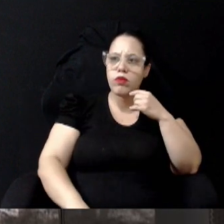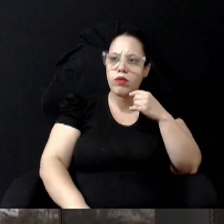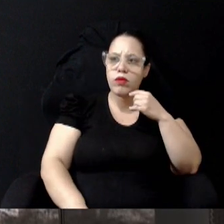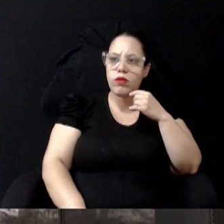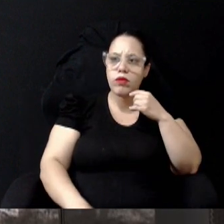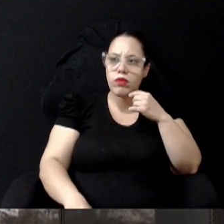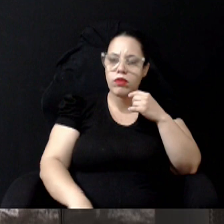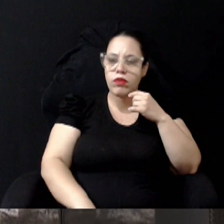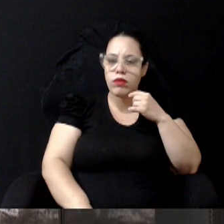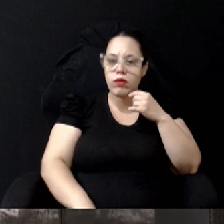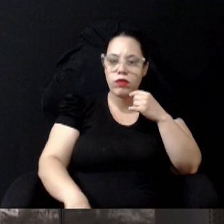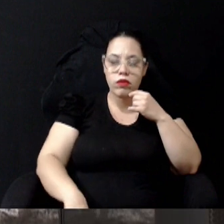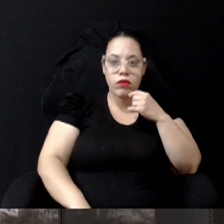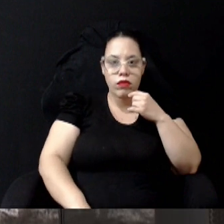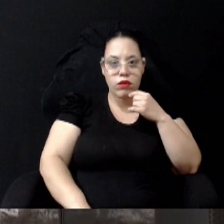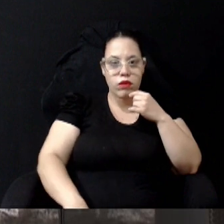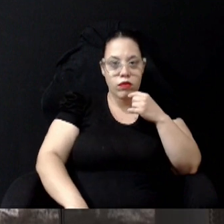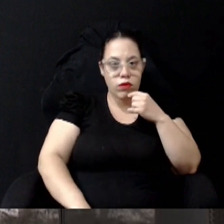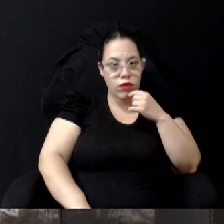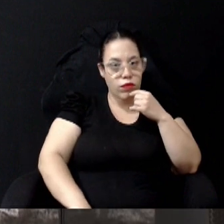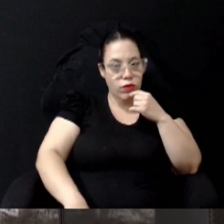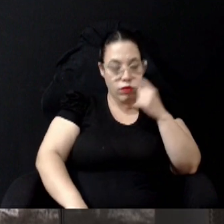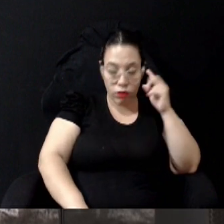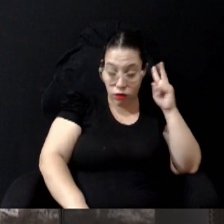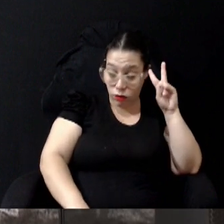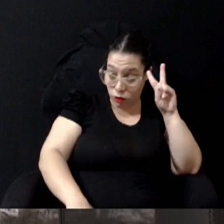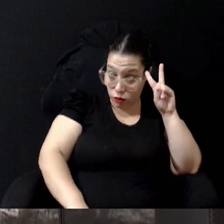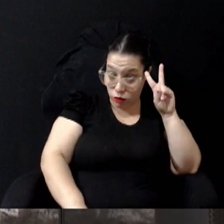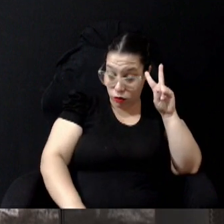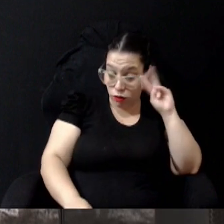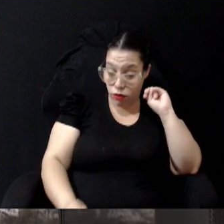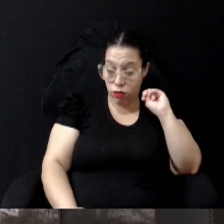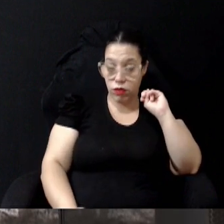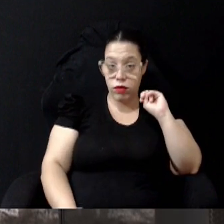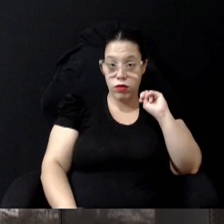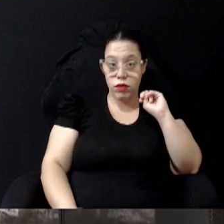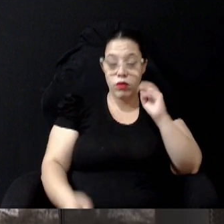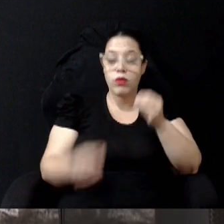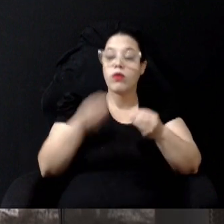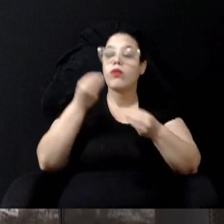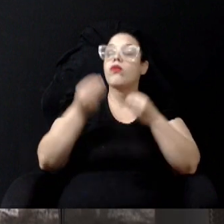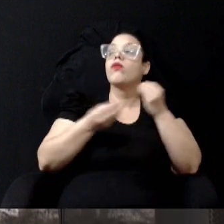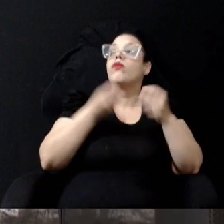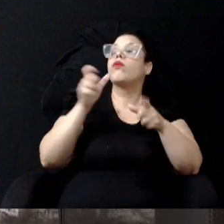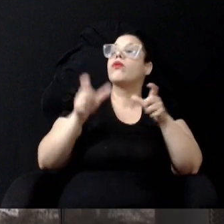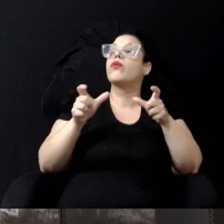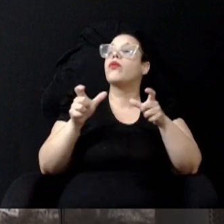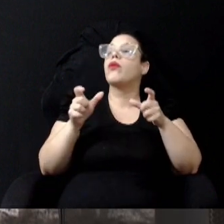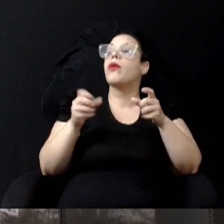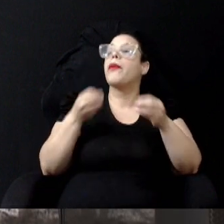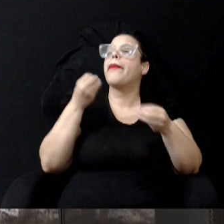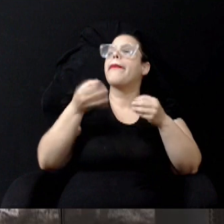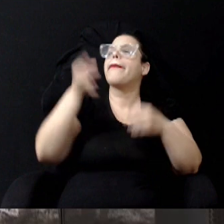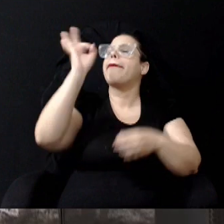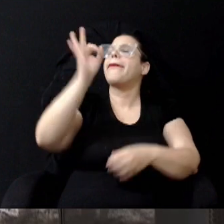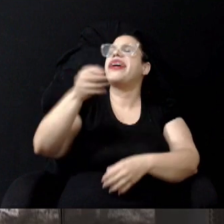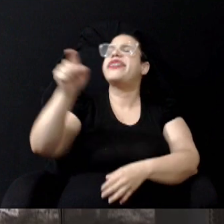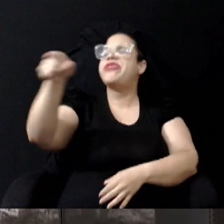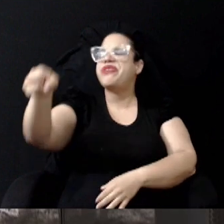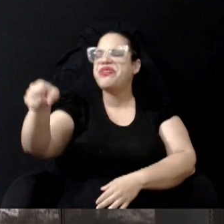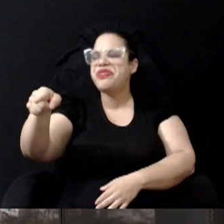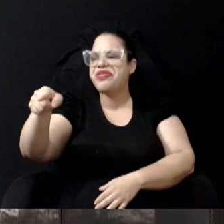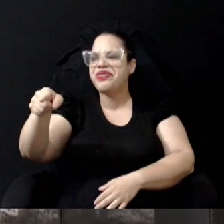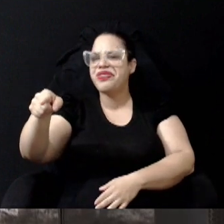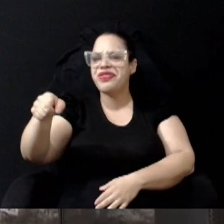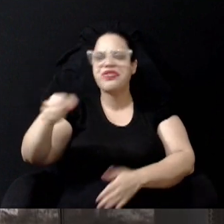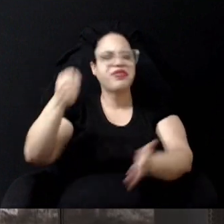tanto com a história, como com coisas que as pessoas têm como certa. Ah, isso daqui está tudo